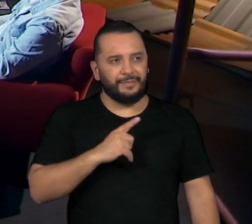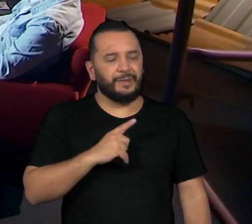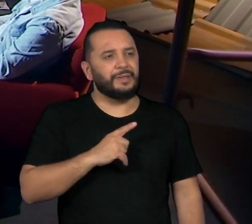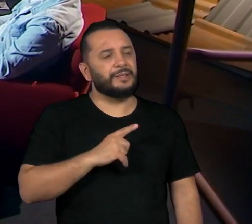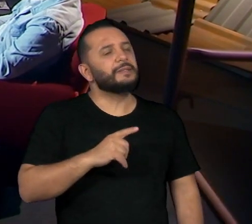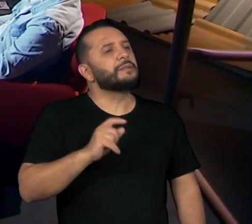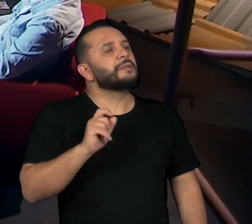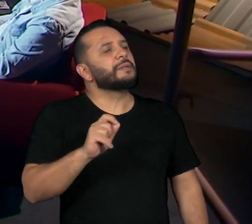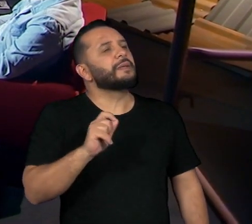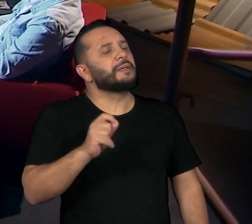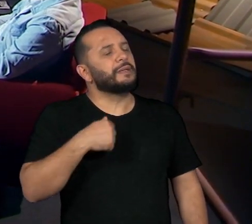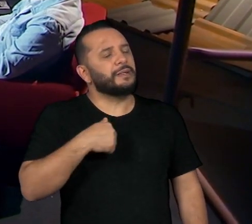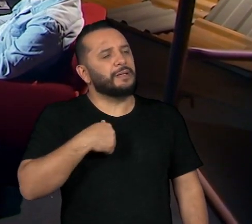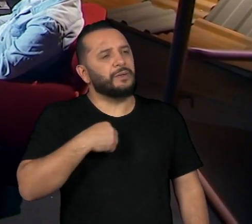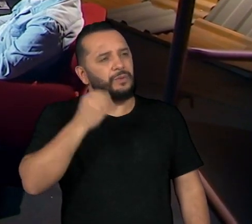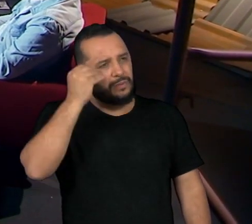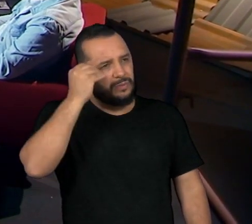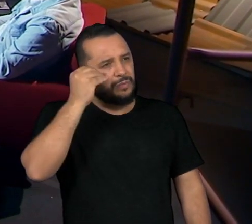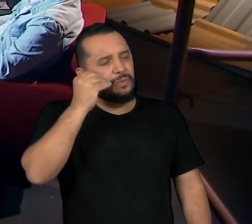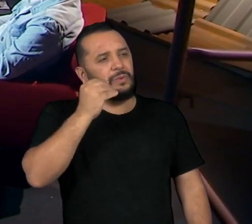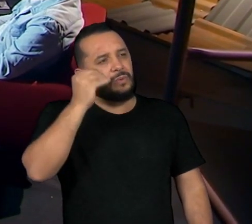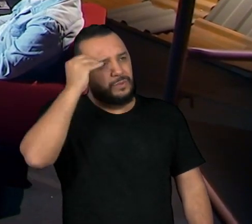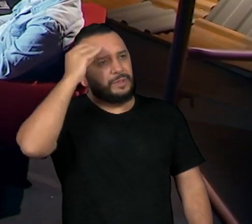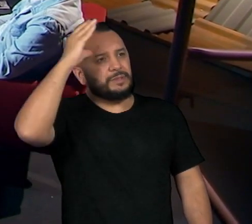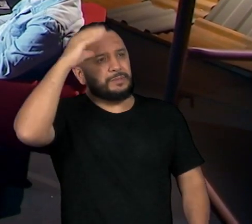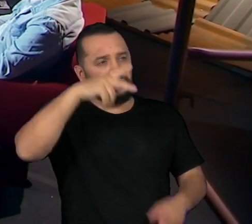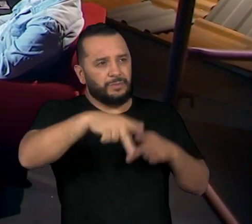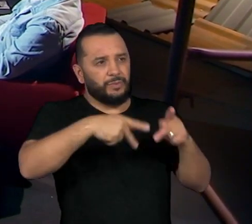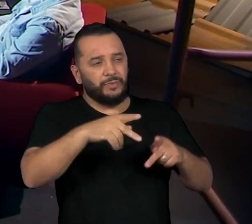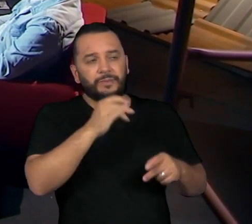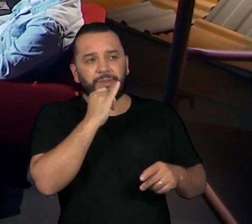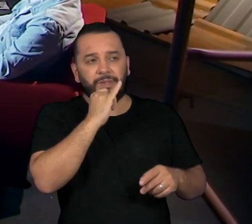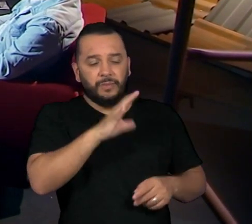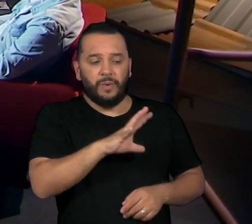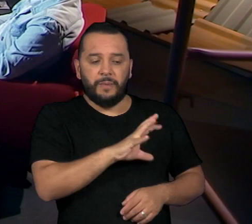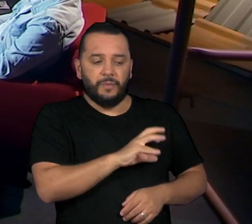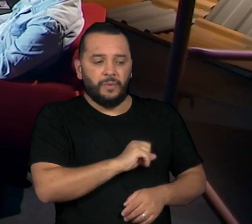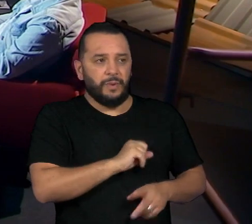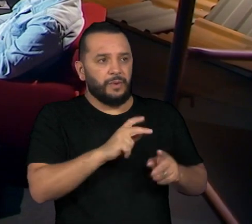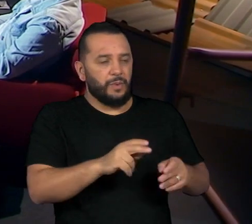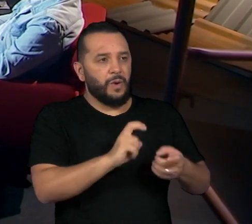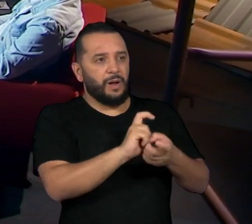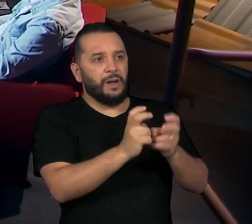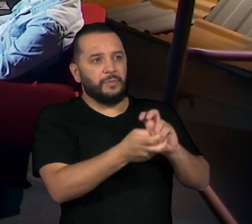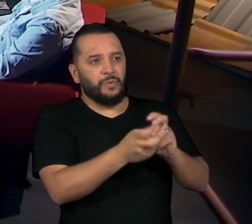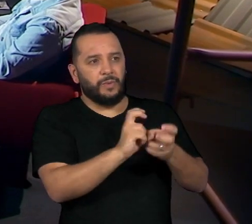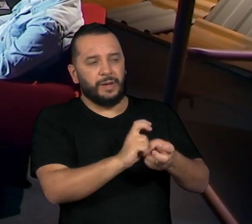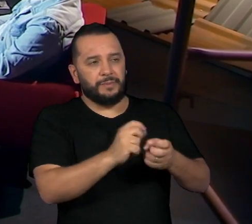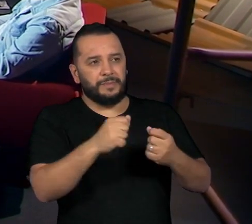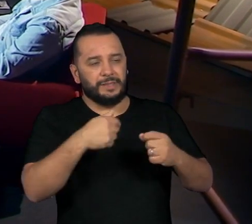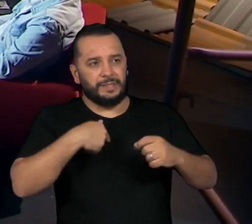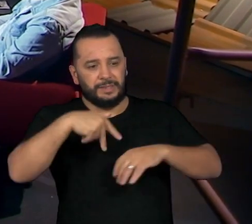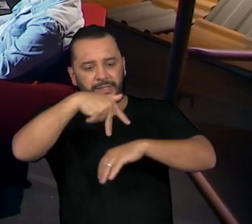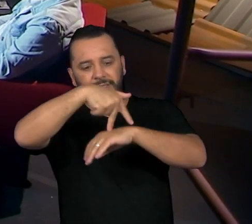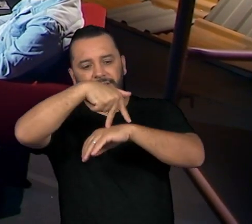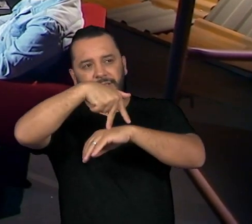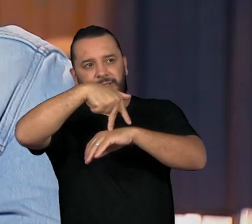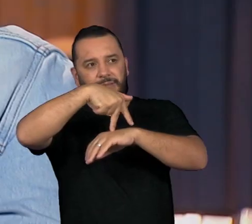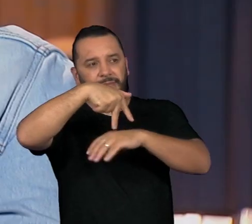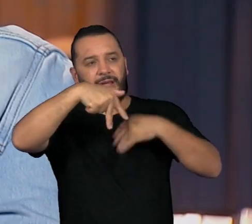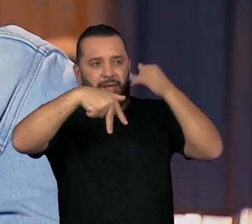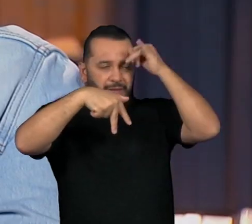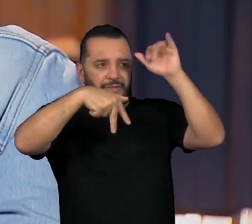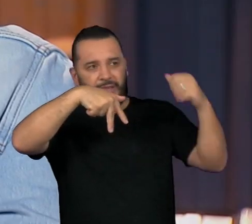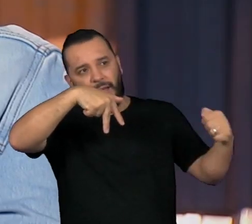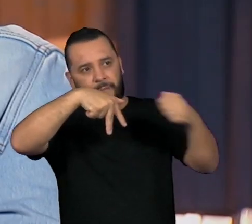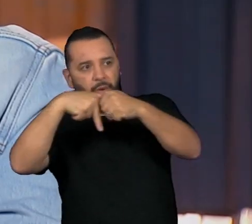O amor é como a capoeira. Sempre se deve estar com o pé atrás para não levar um tombo. Que